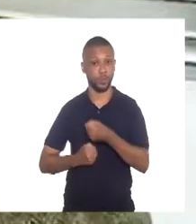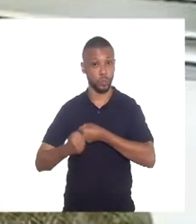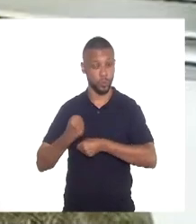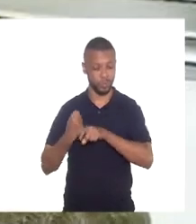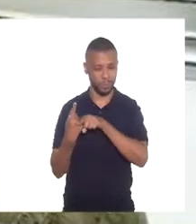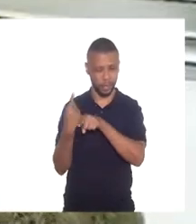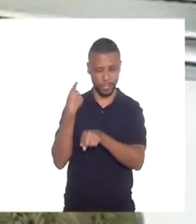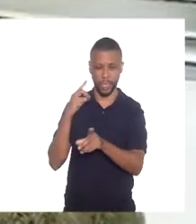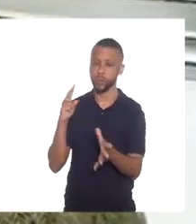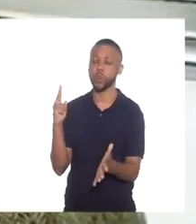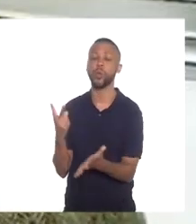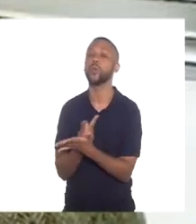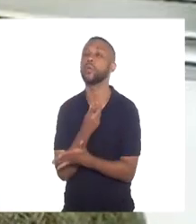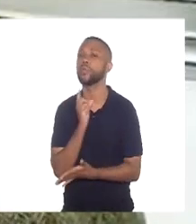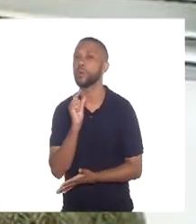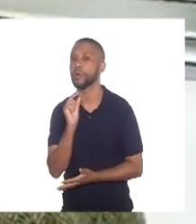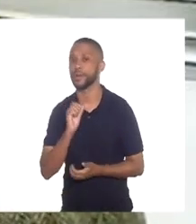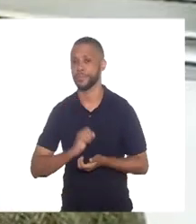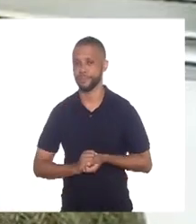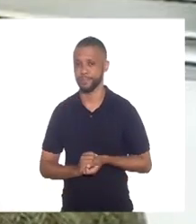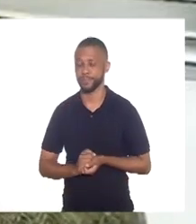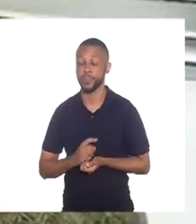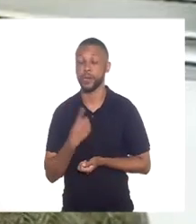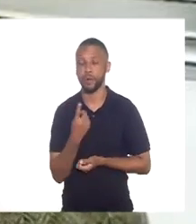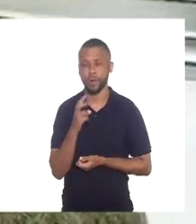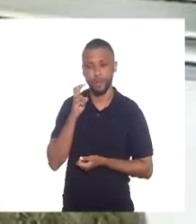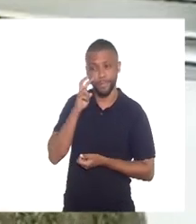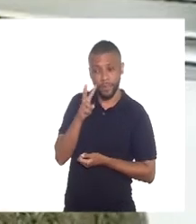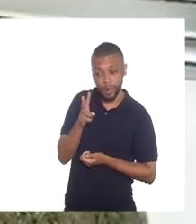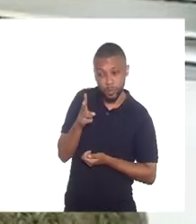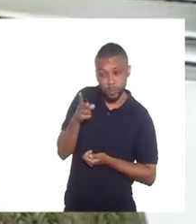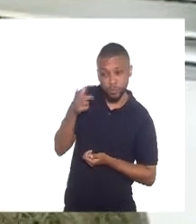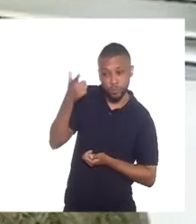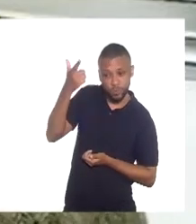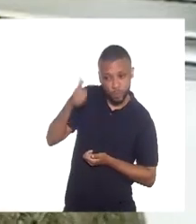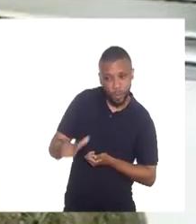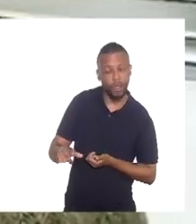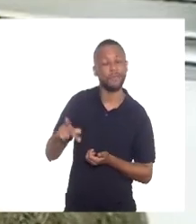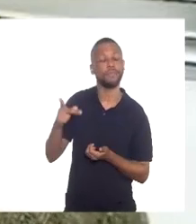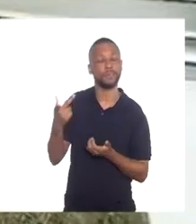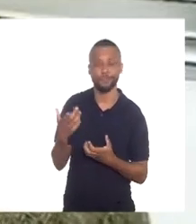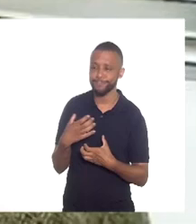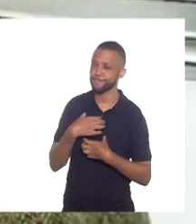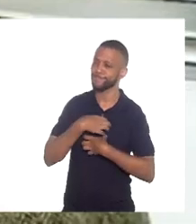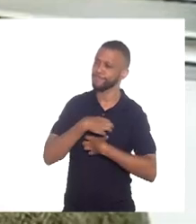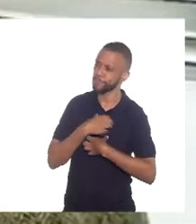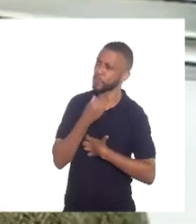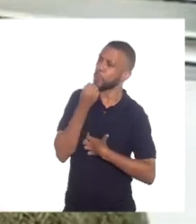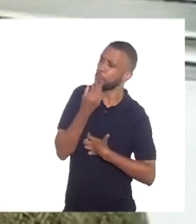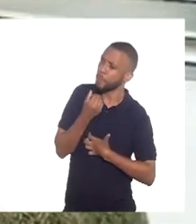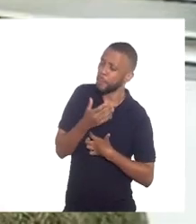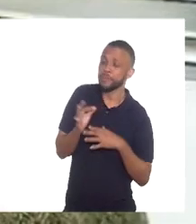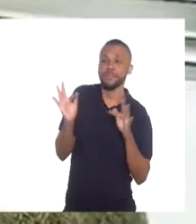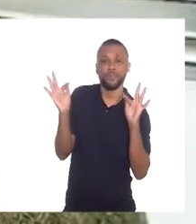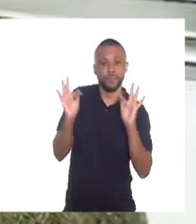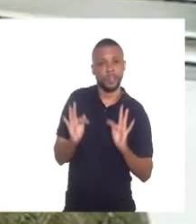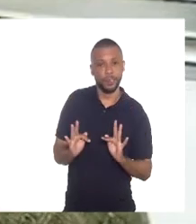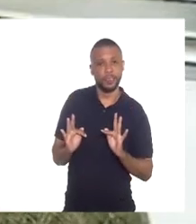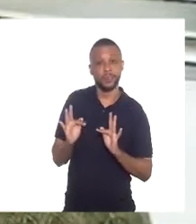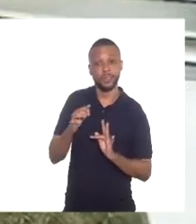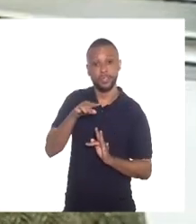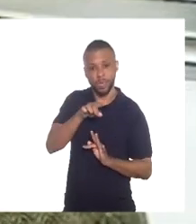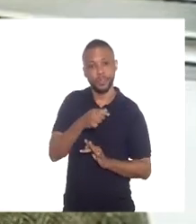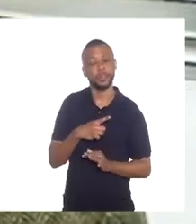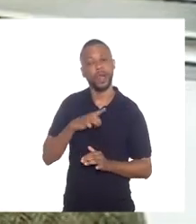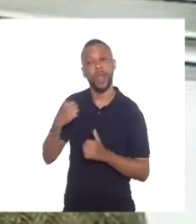senhora. O que eu vejo de novo agora, e fico feliz, da senhora ter